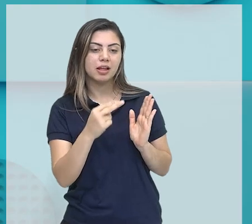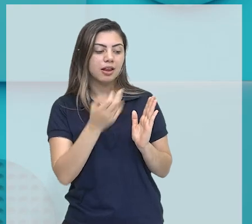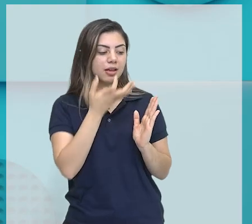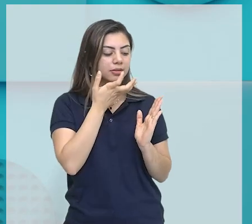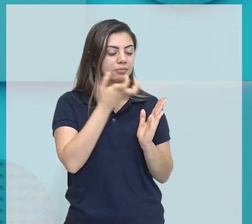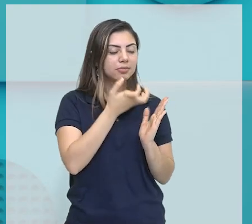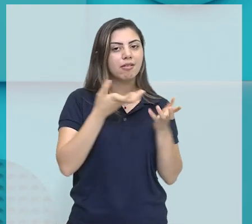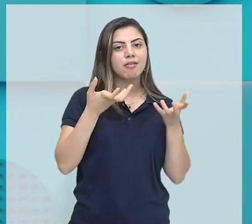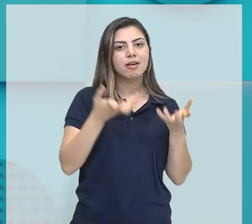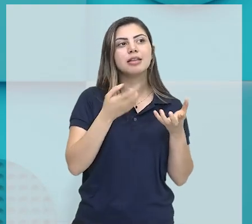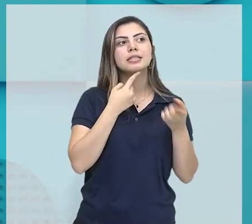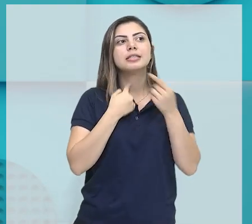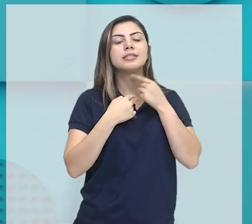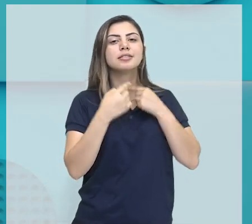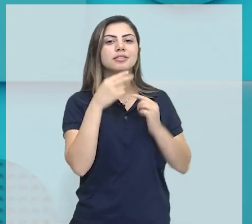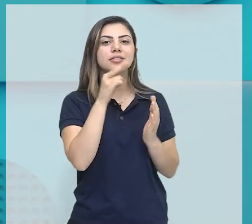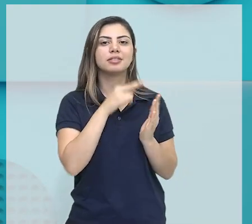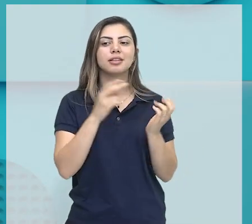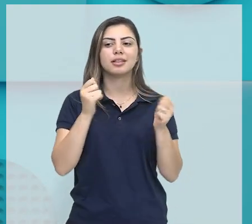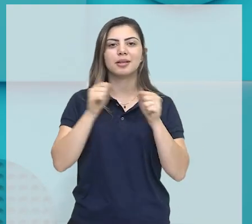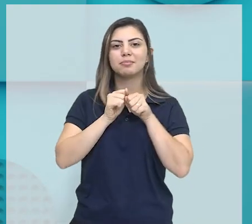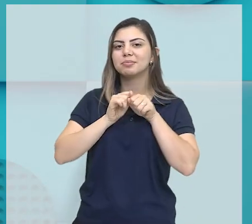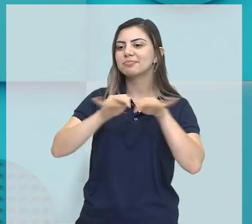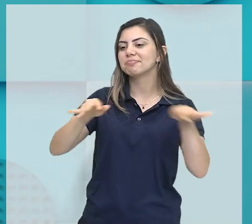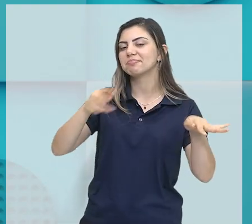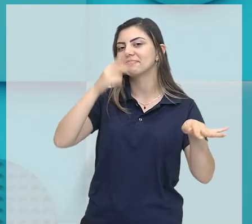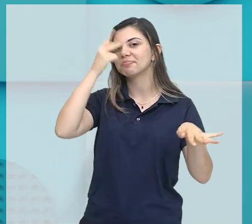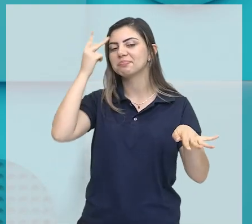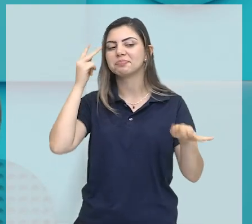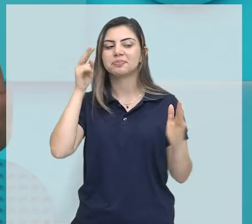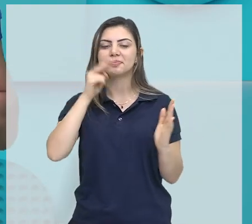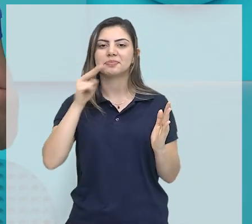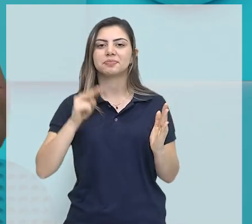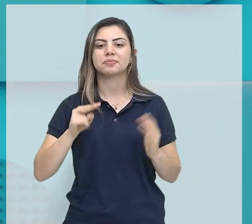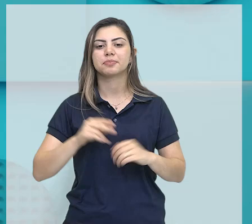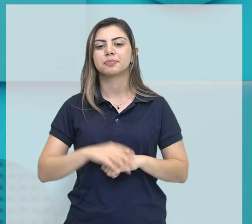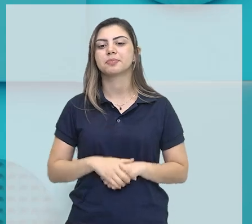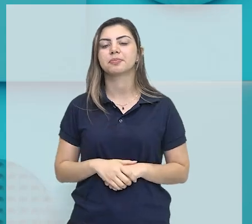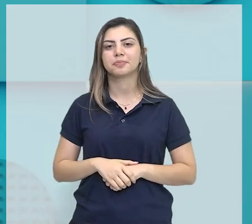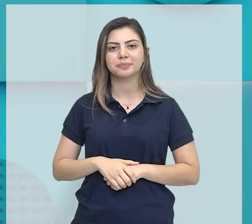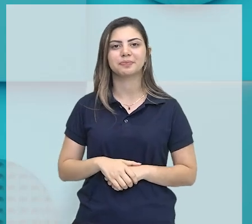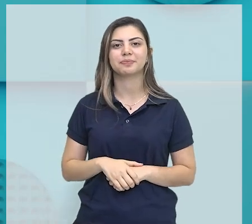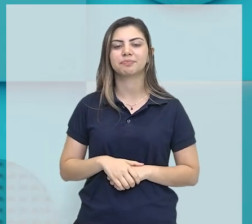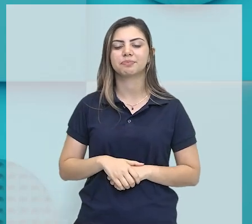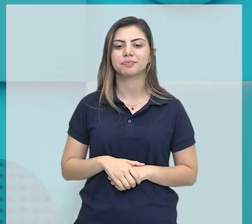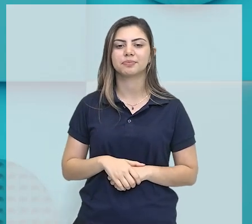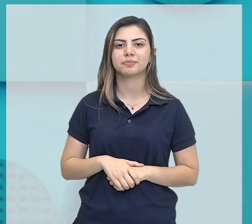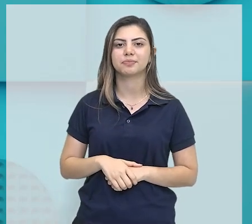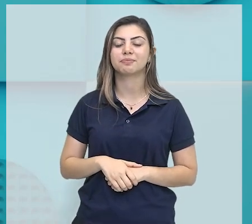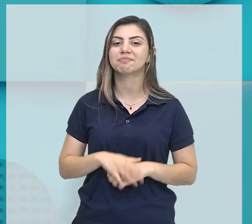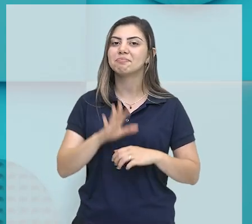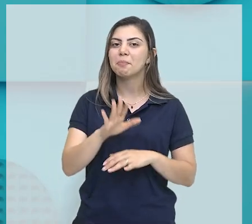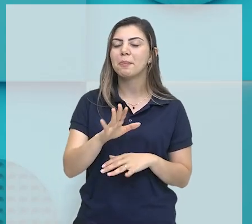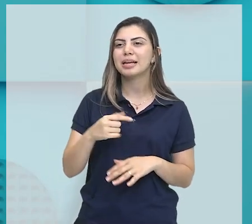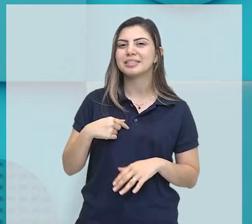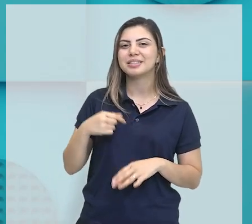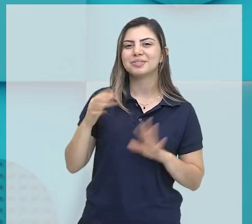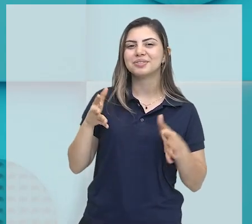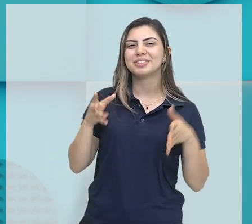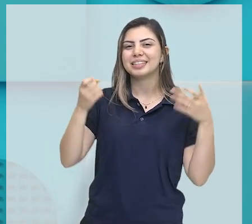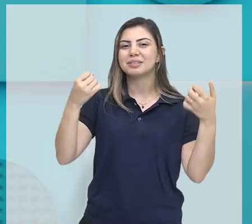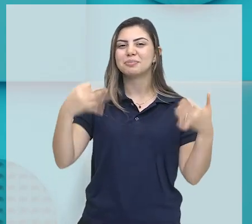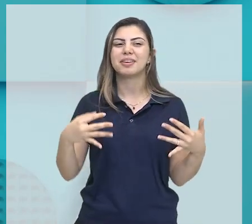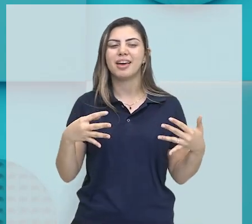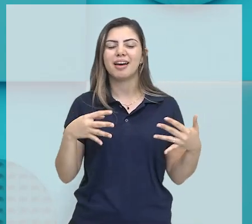e chegue ao máximo de pessoas possível. Mas não é, né, como eu já falei, de